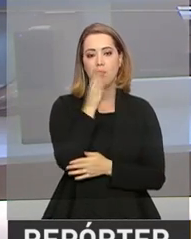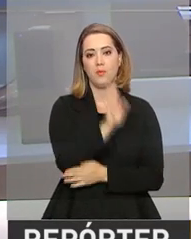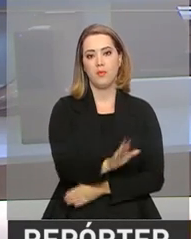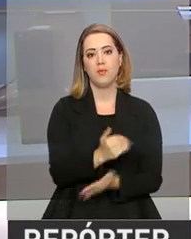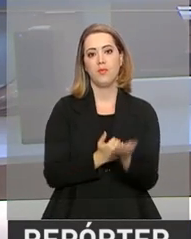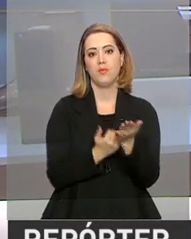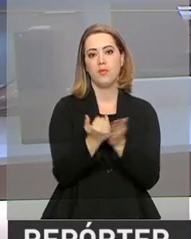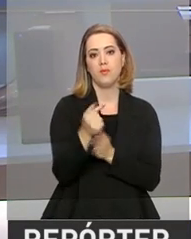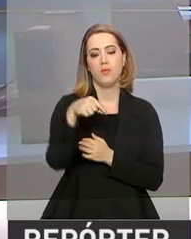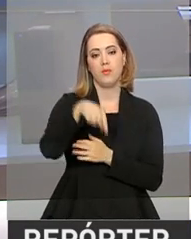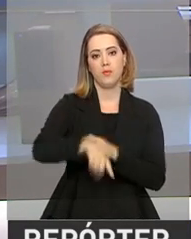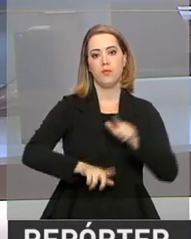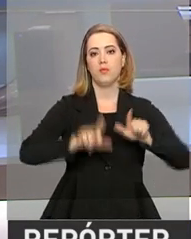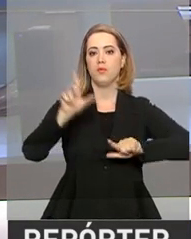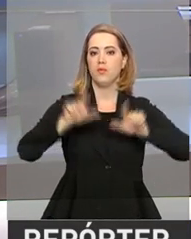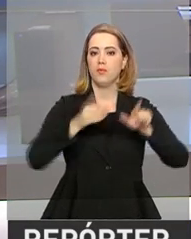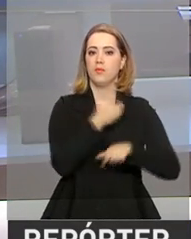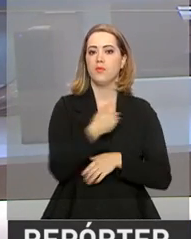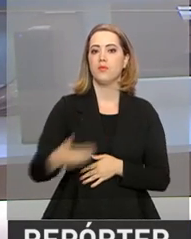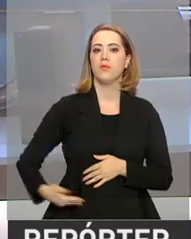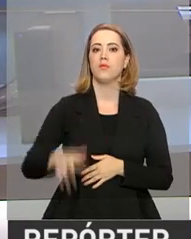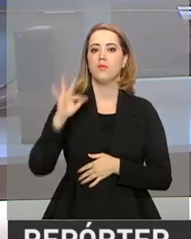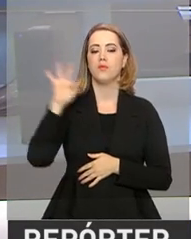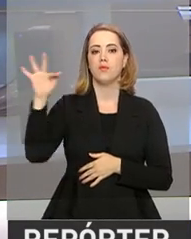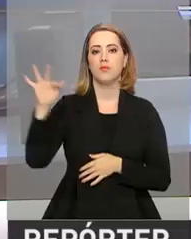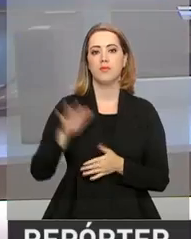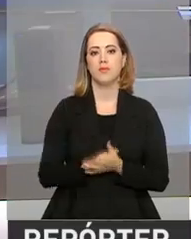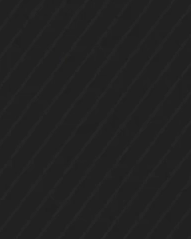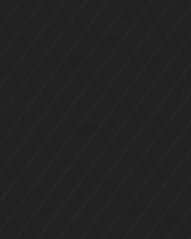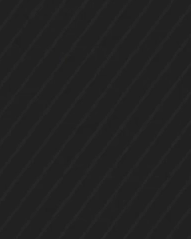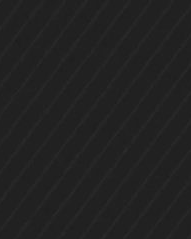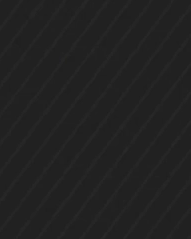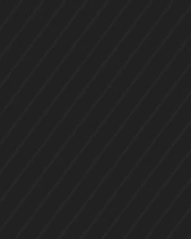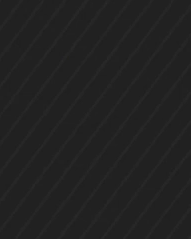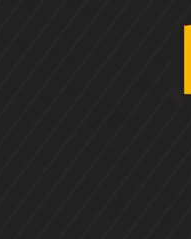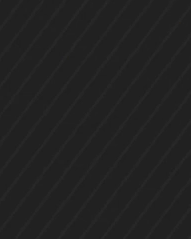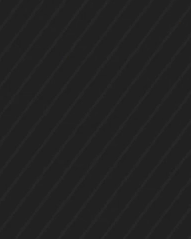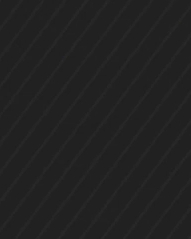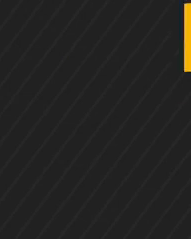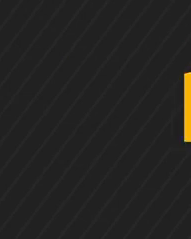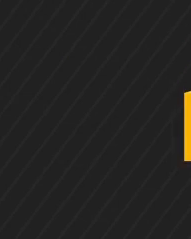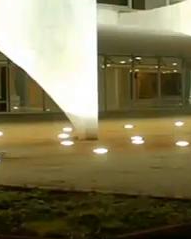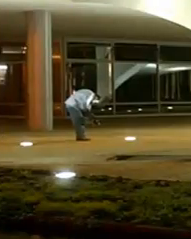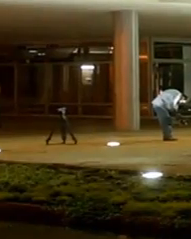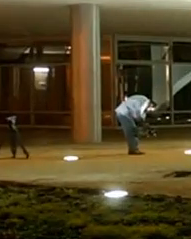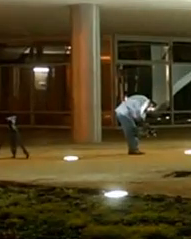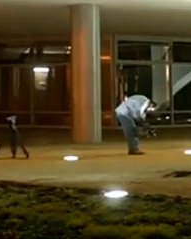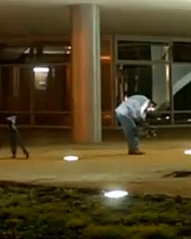tarde para você e continue com a gente. NBR, a TV do Governo Federal.